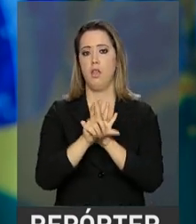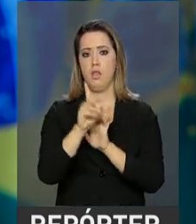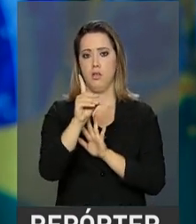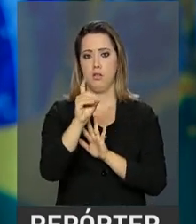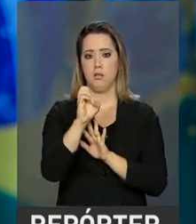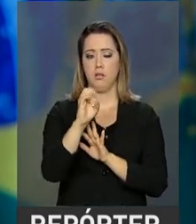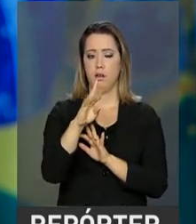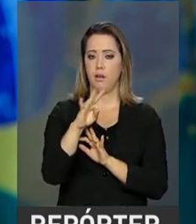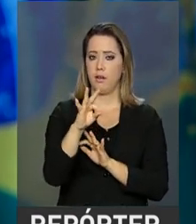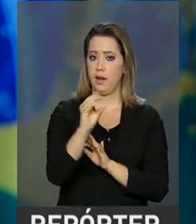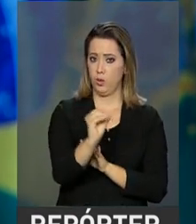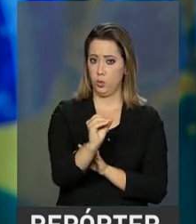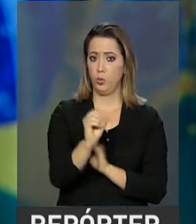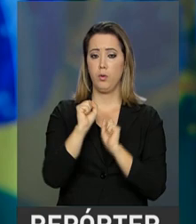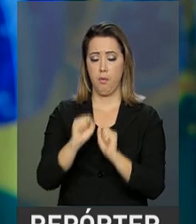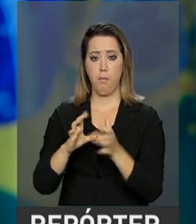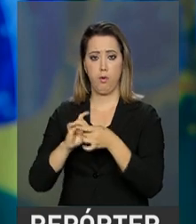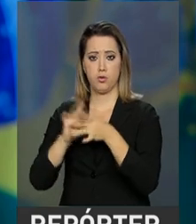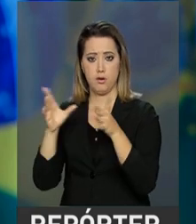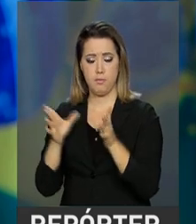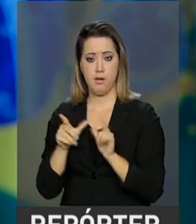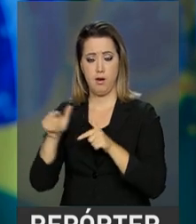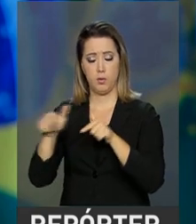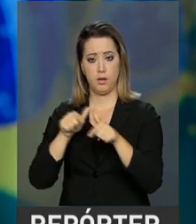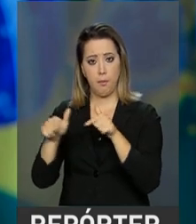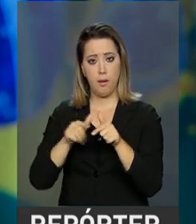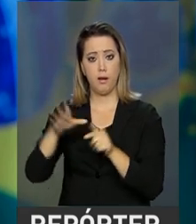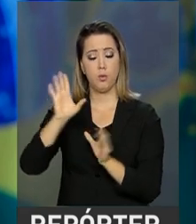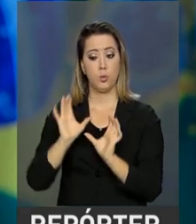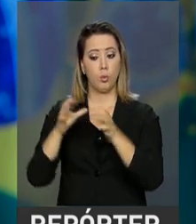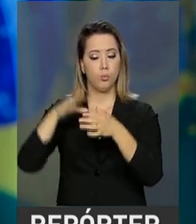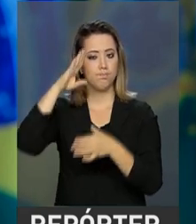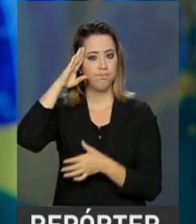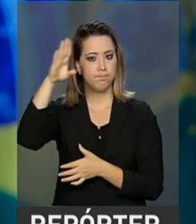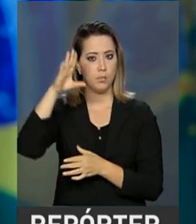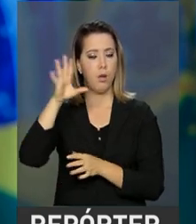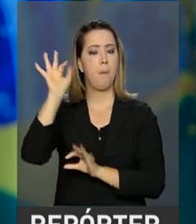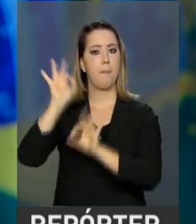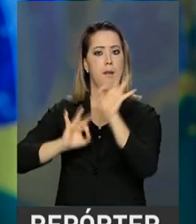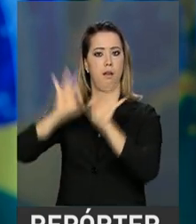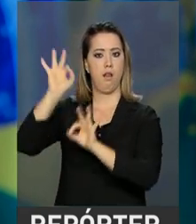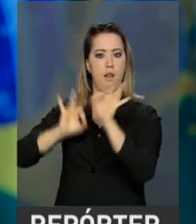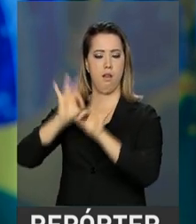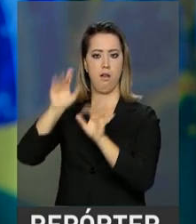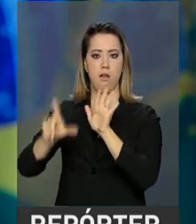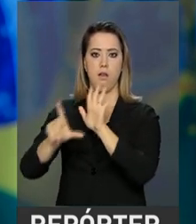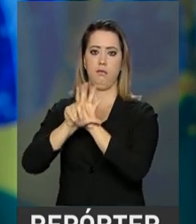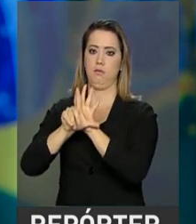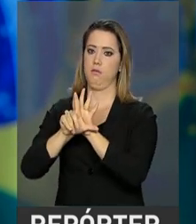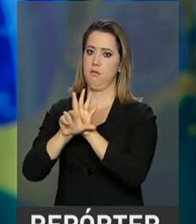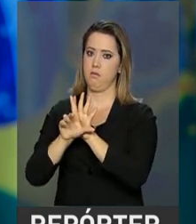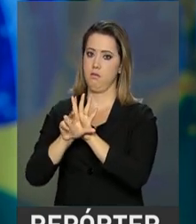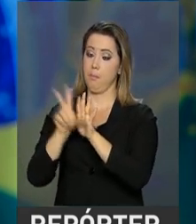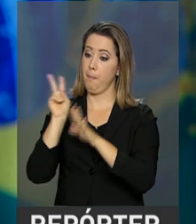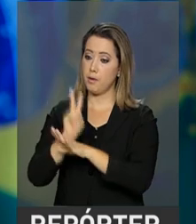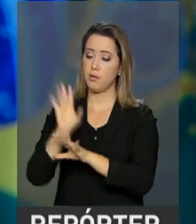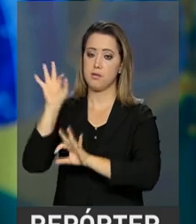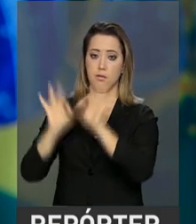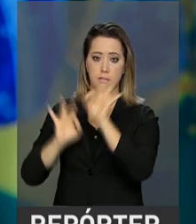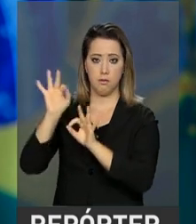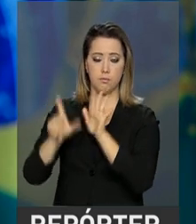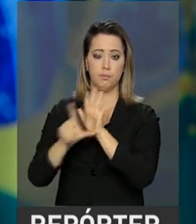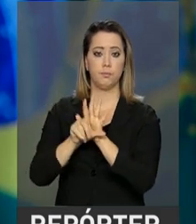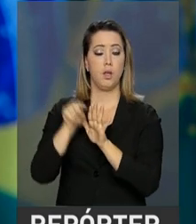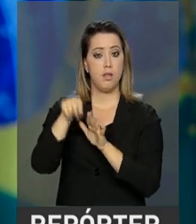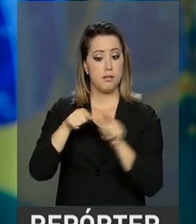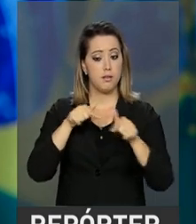autoriza o emprego das forças armadas para a garantia da Lei e da ordem no Rio de Janeiro esse emprego